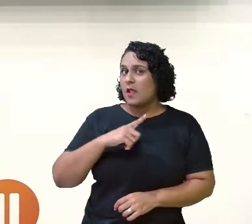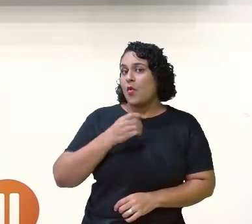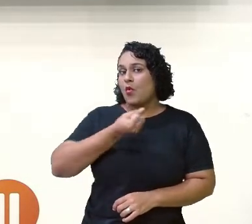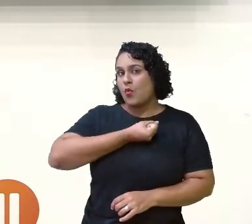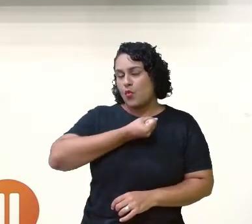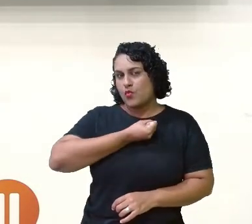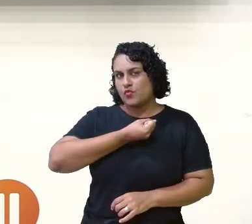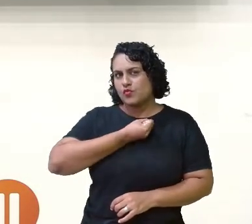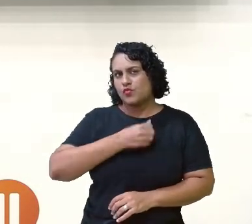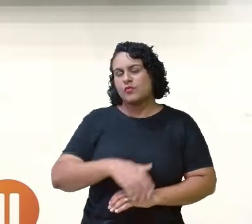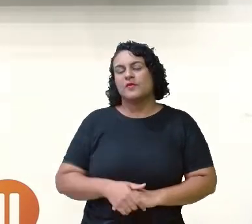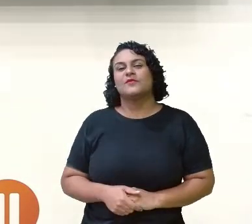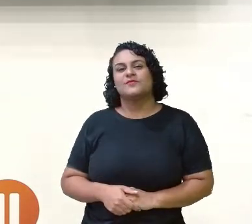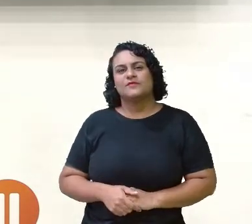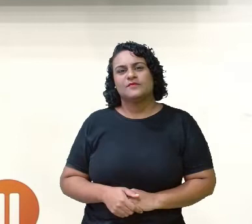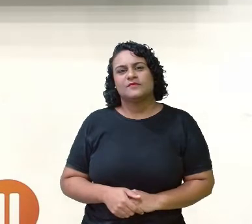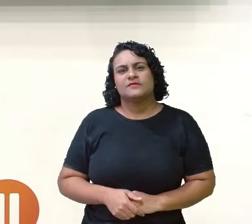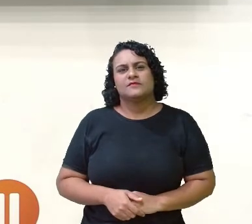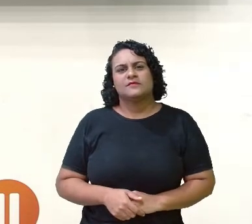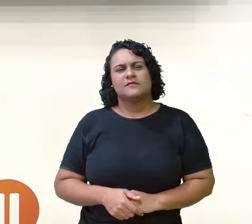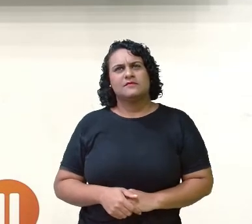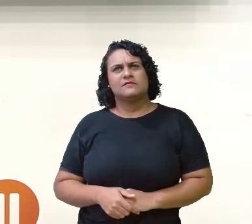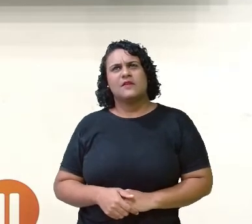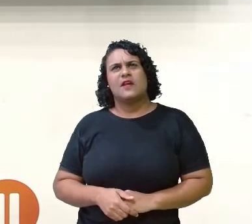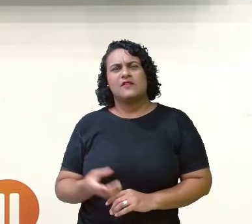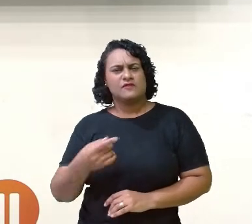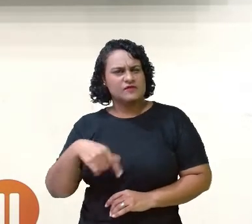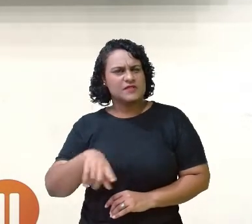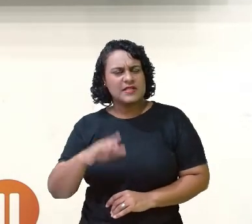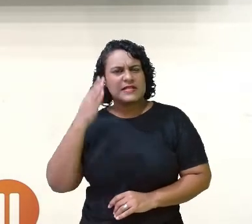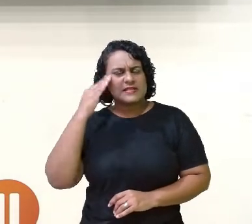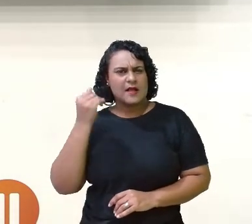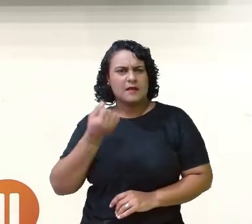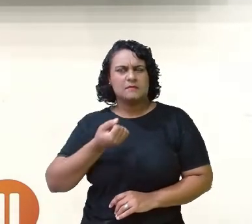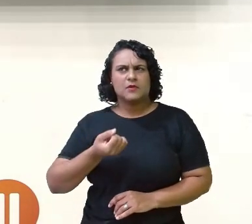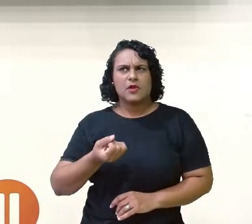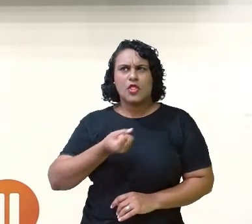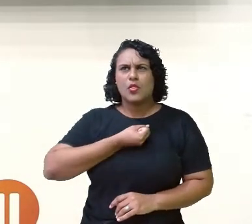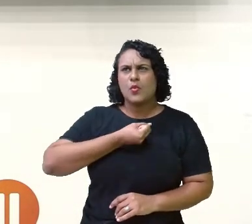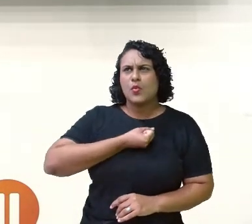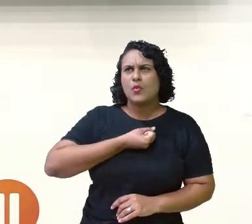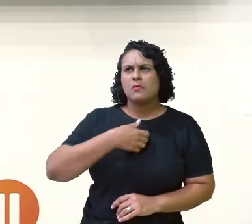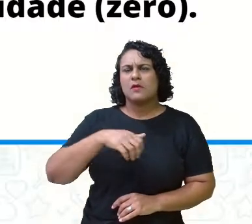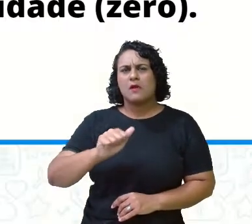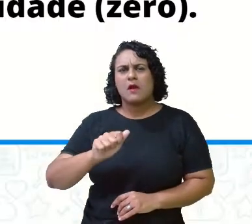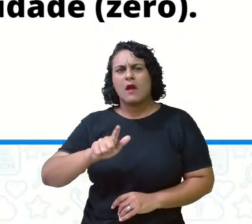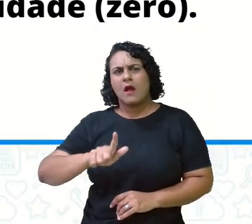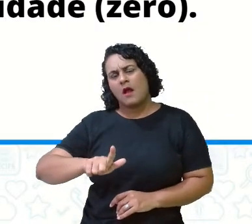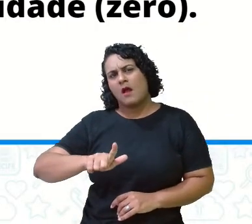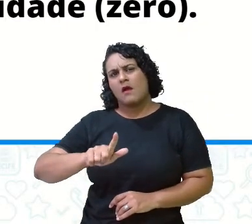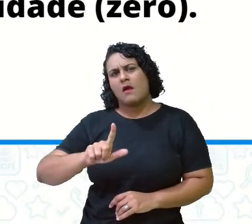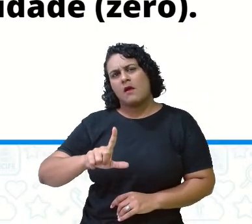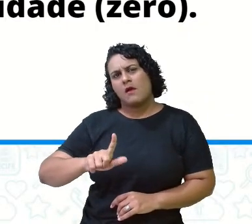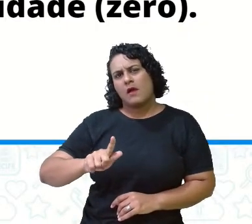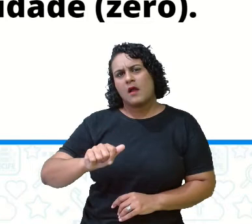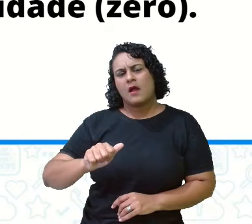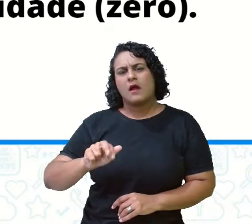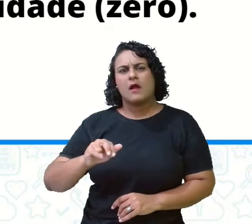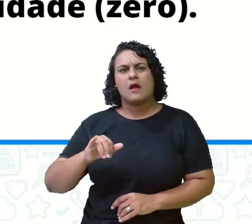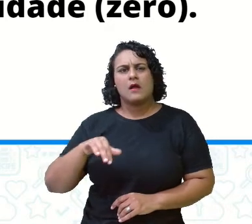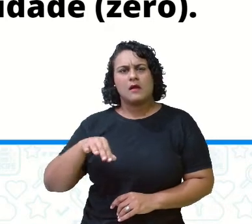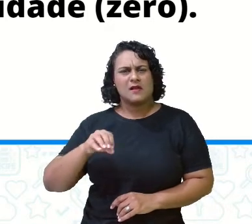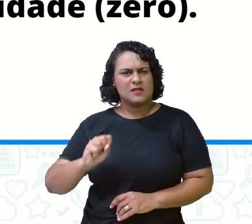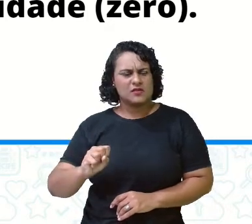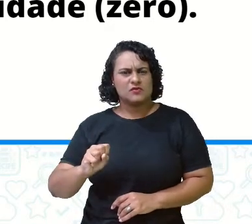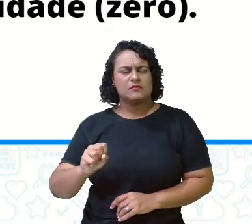algarismos. Professora, número, algarismo, eu não entendo muito. Vê só,